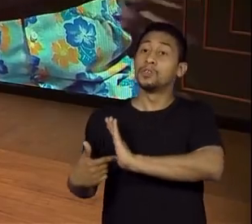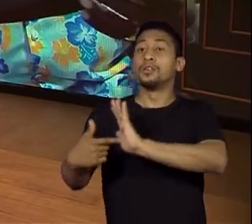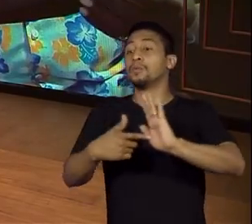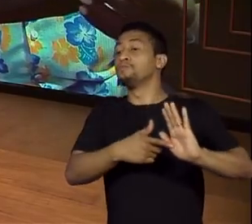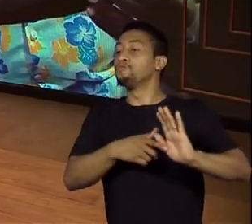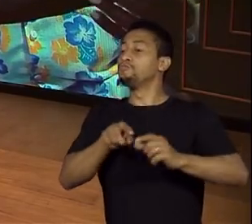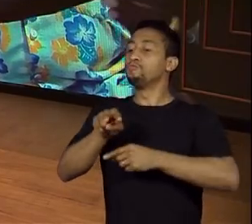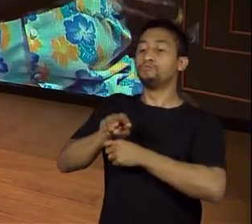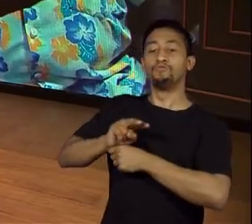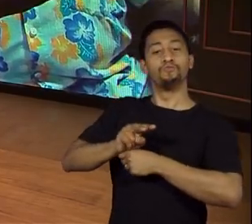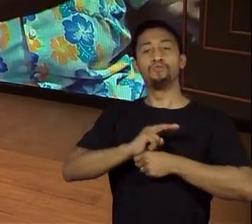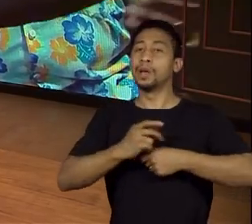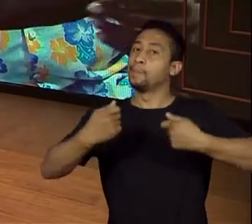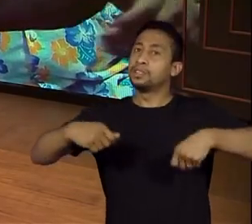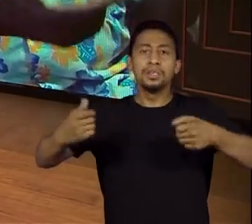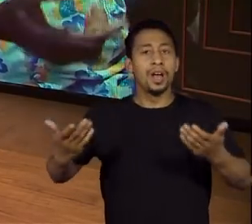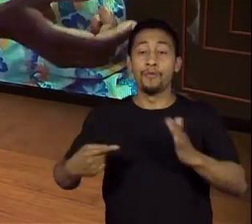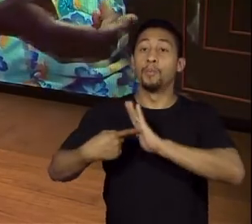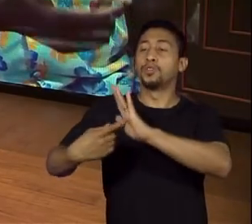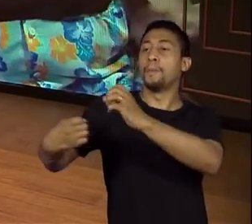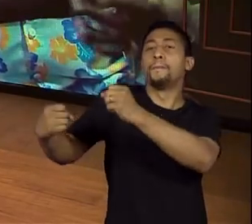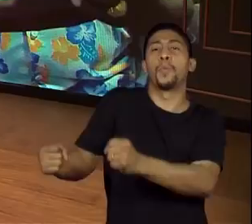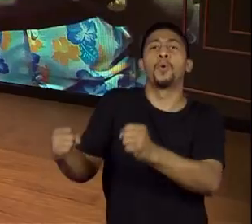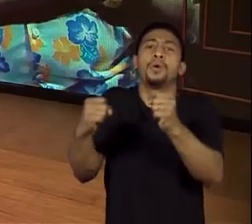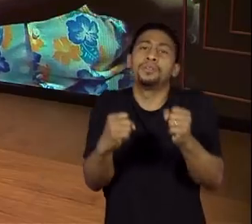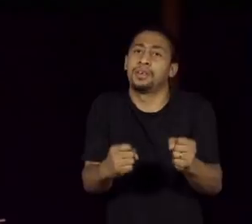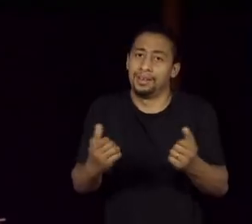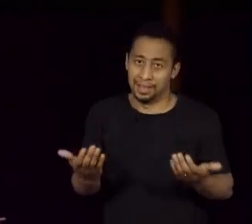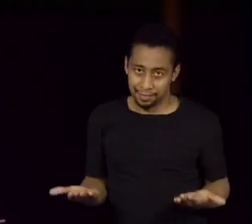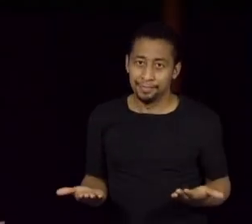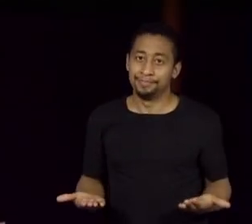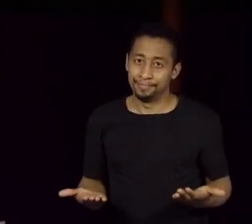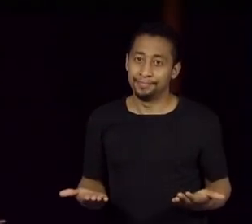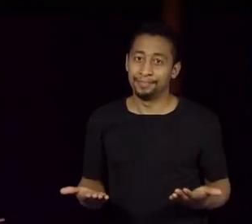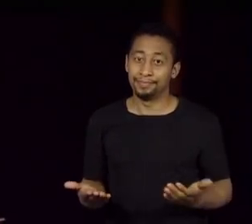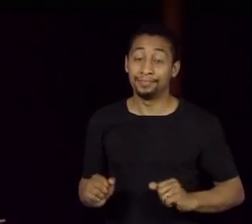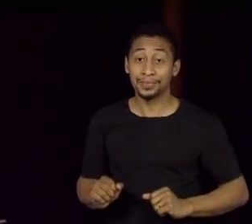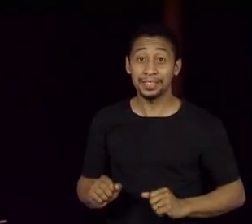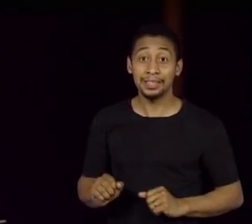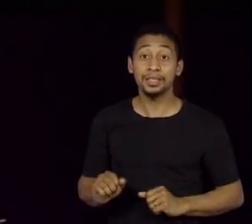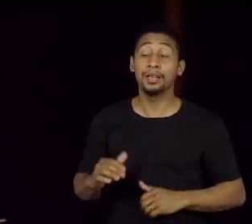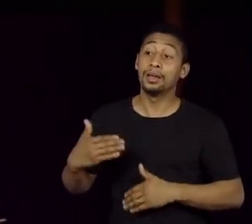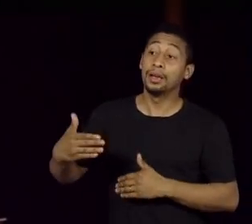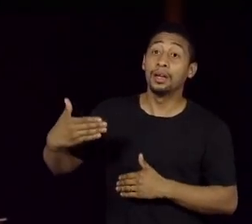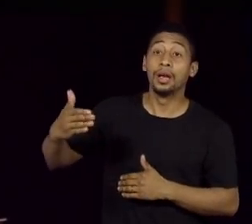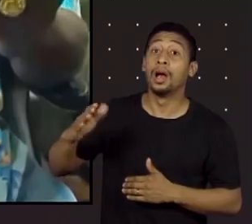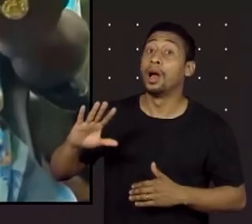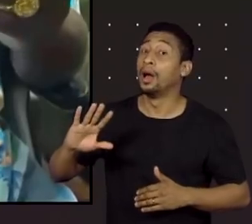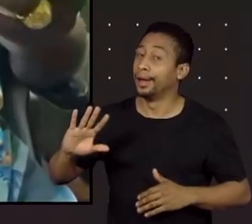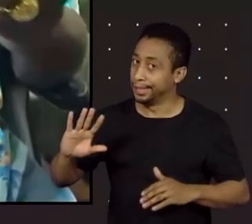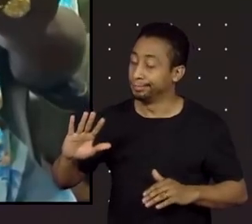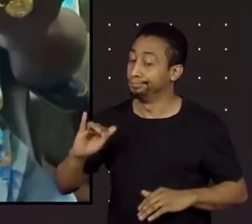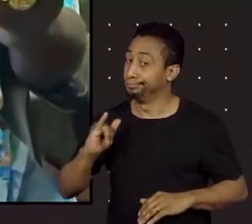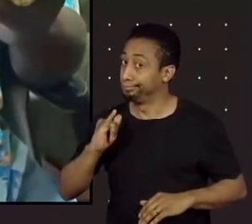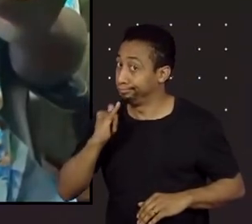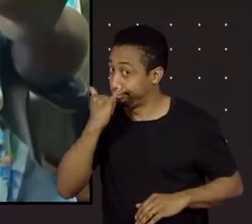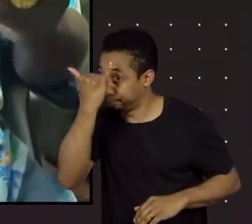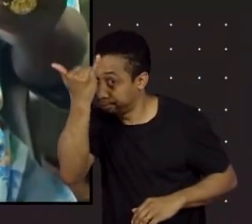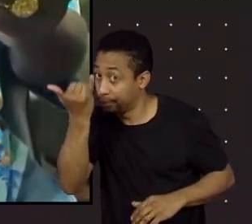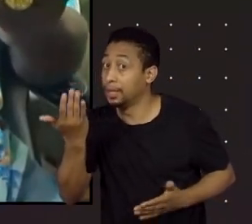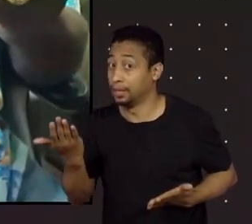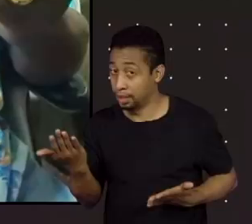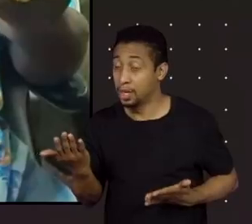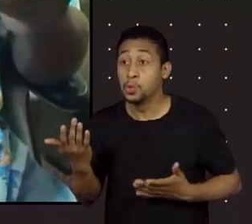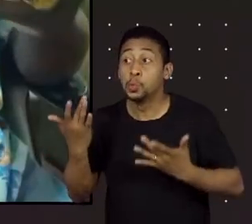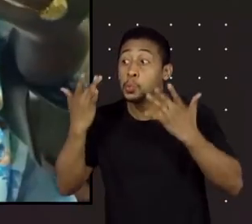né? Tinha que mostrar poder, né? Do power. Aí, mas até que um dia a casa caiu. Alguém me dedou,